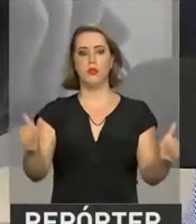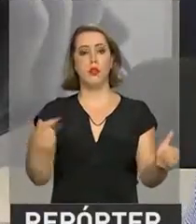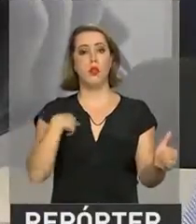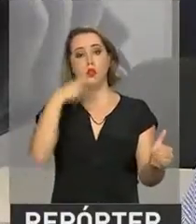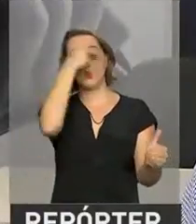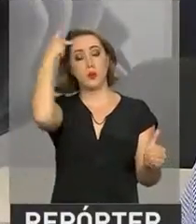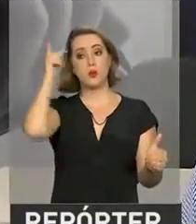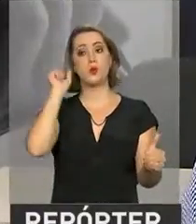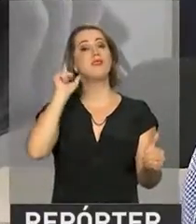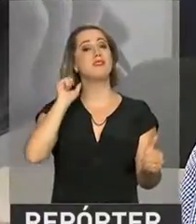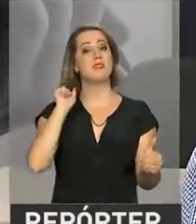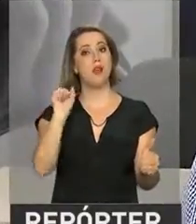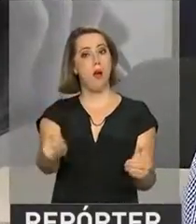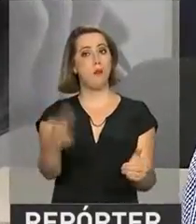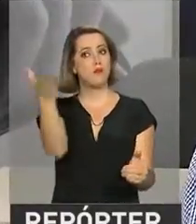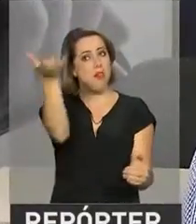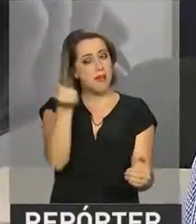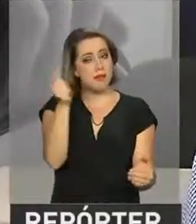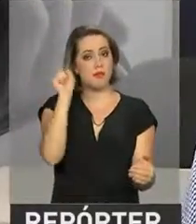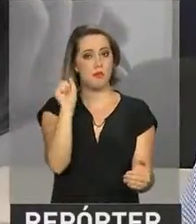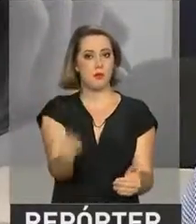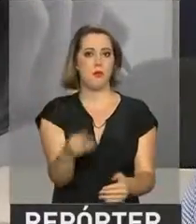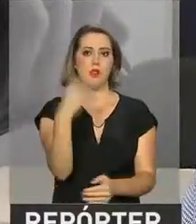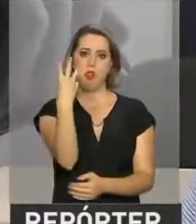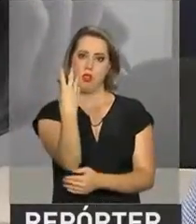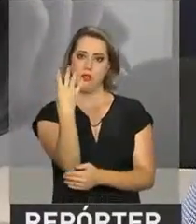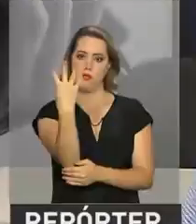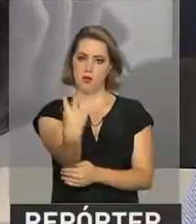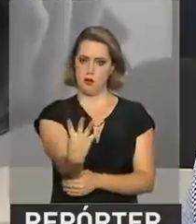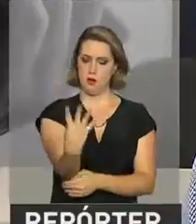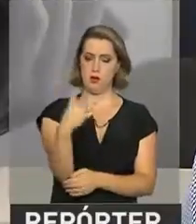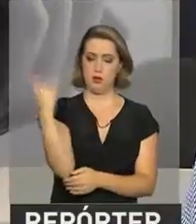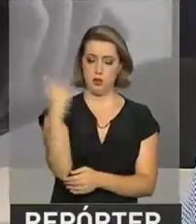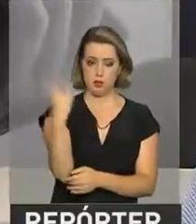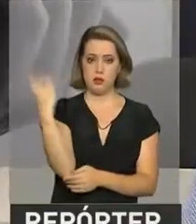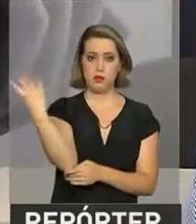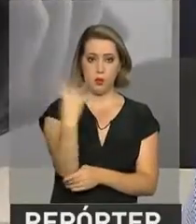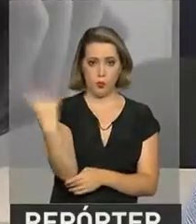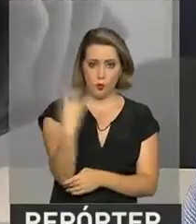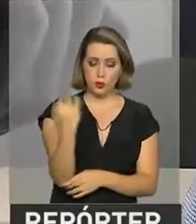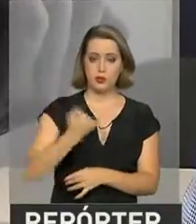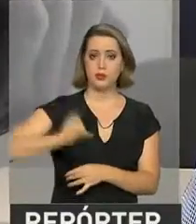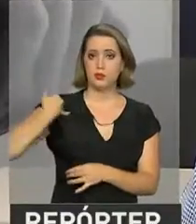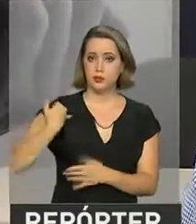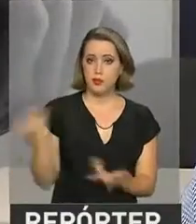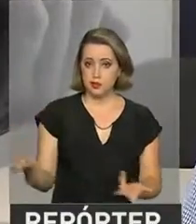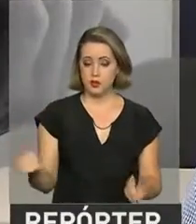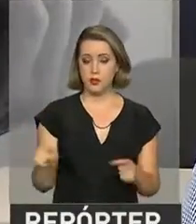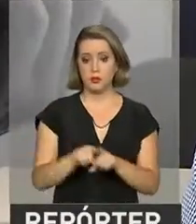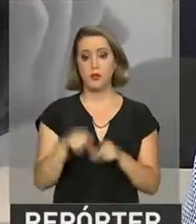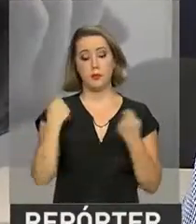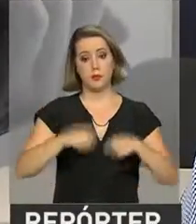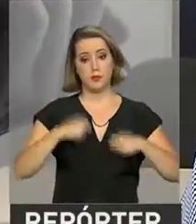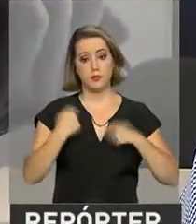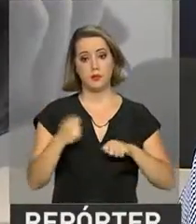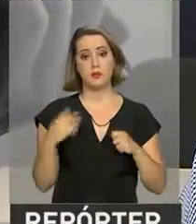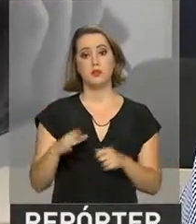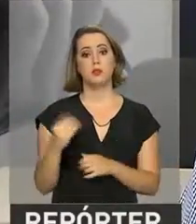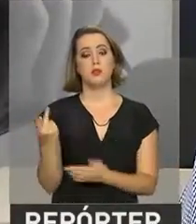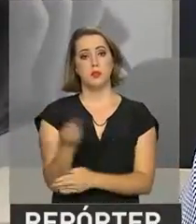aposentados na terceira e quarta idade esta é a razão fundamental de se buscar